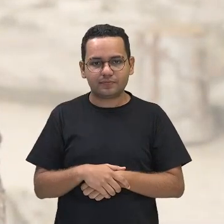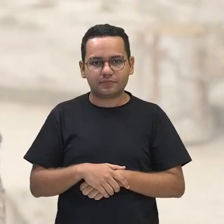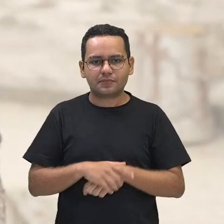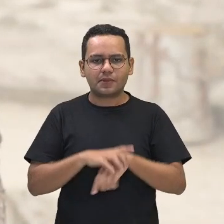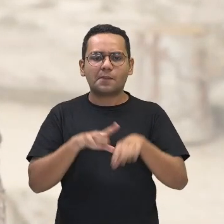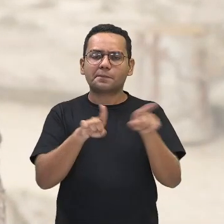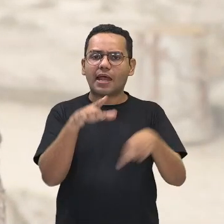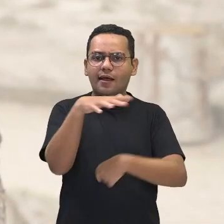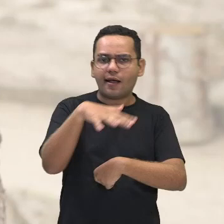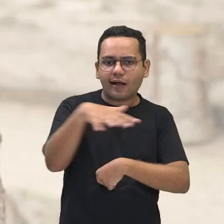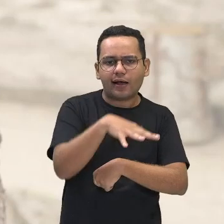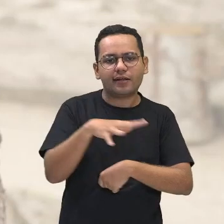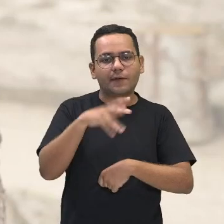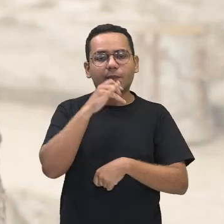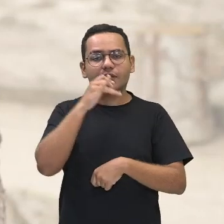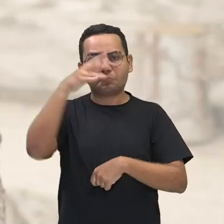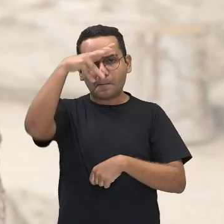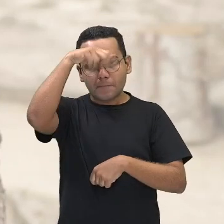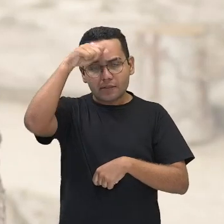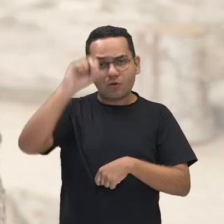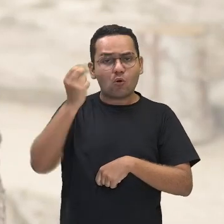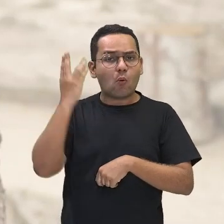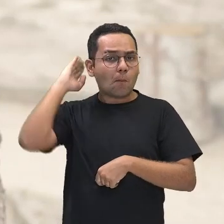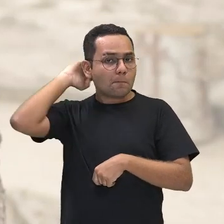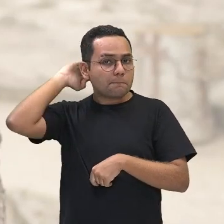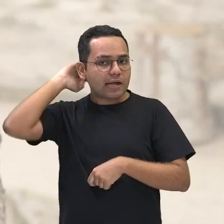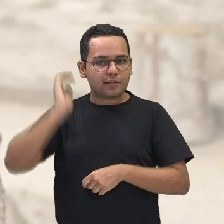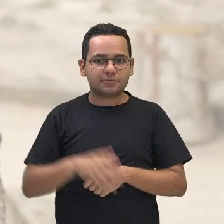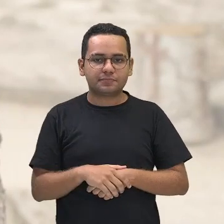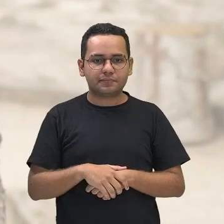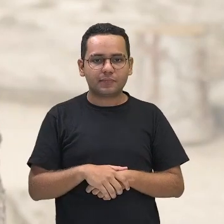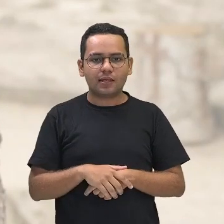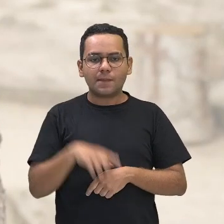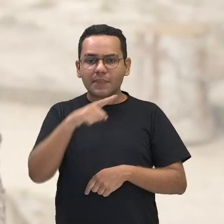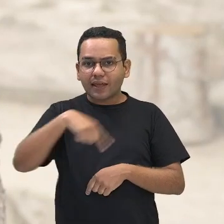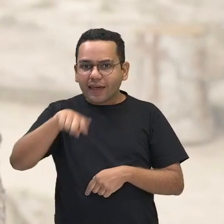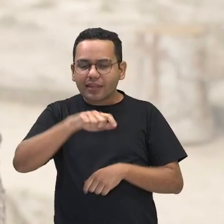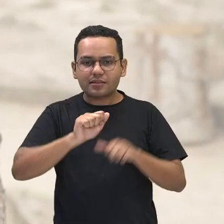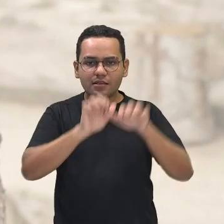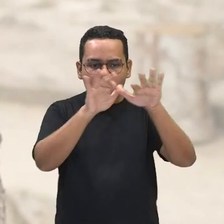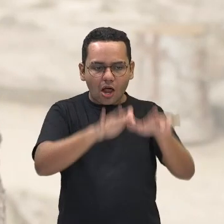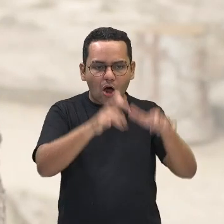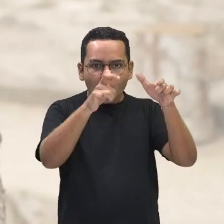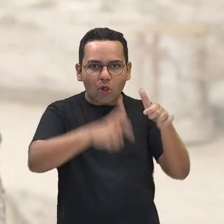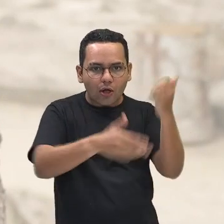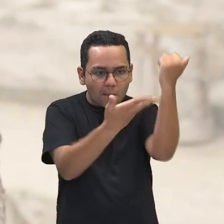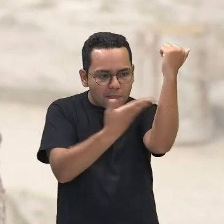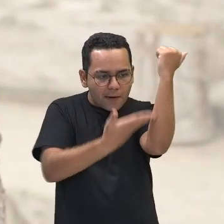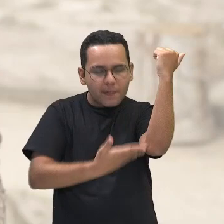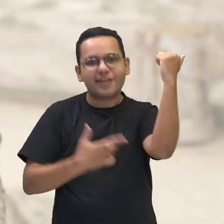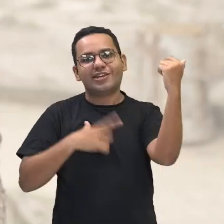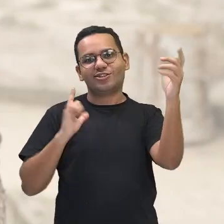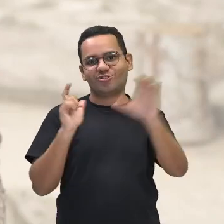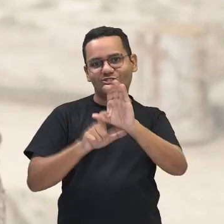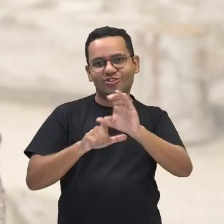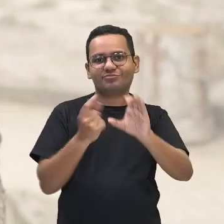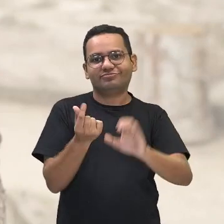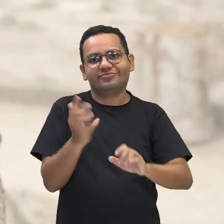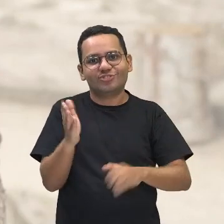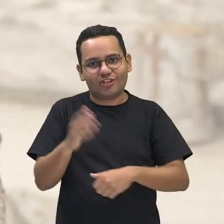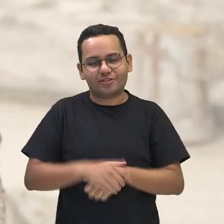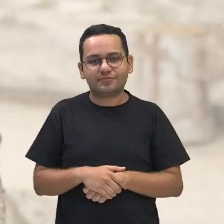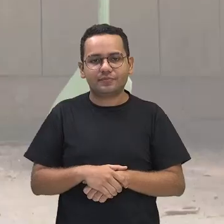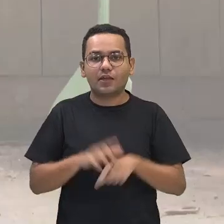de Manaus ou até mesmo de Belém, e para ir ao Seringal ele também contraía uma dívida, até porque a passagem era